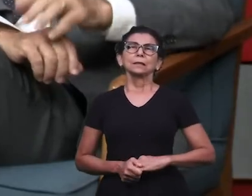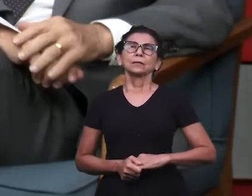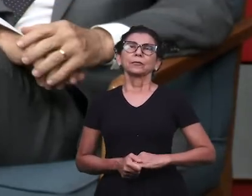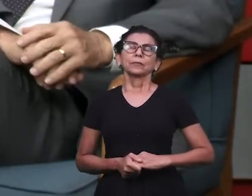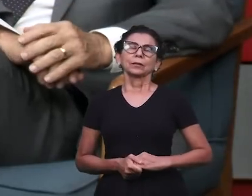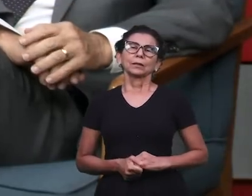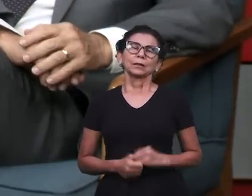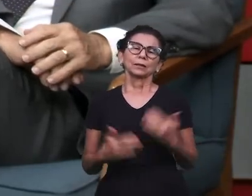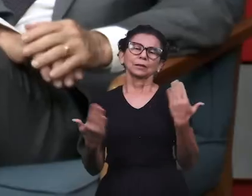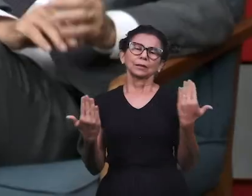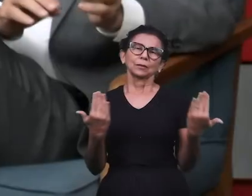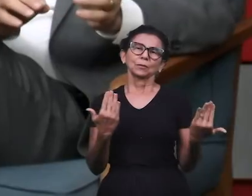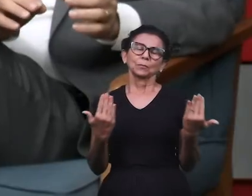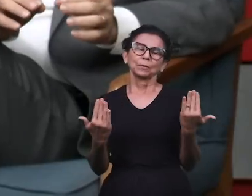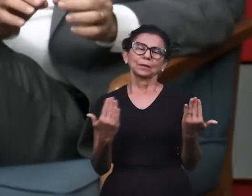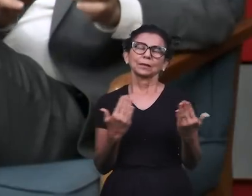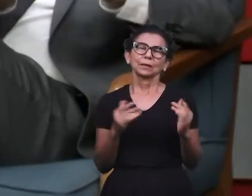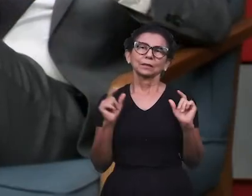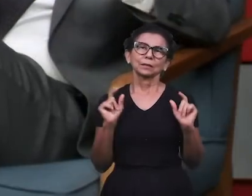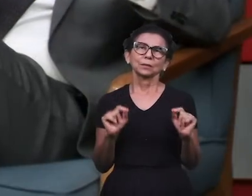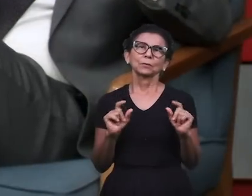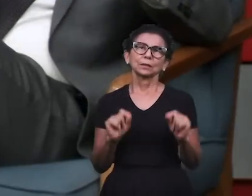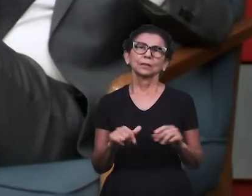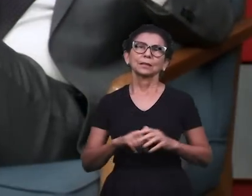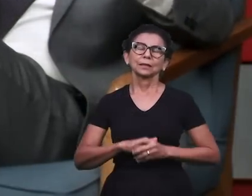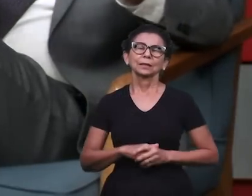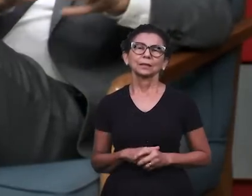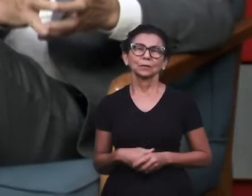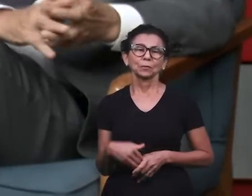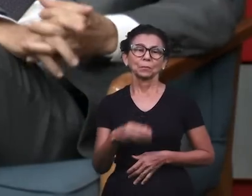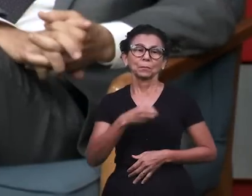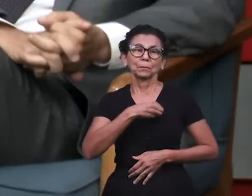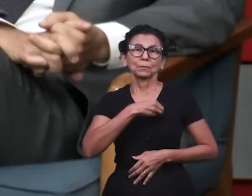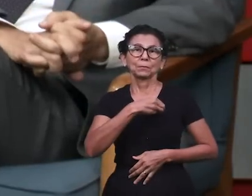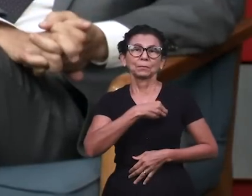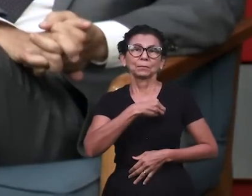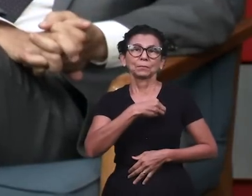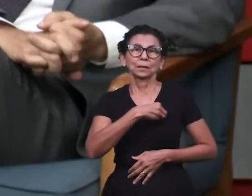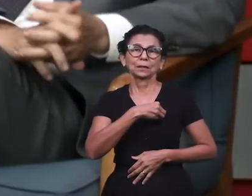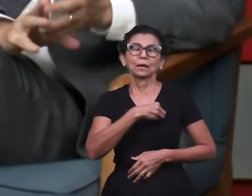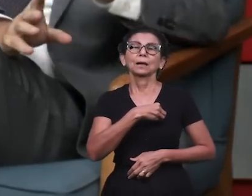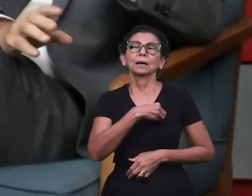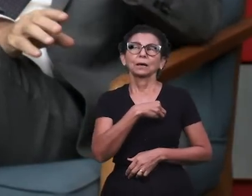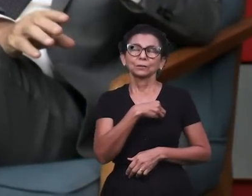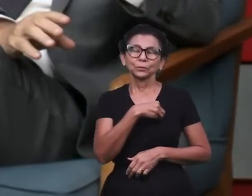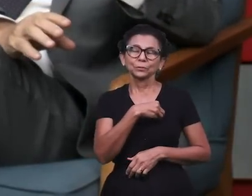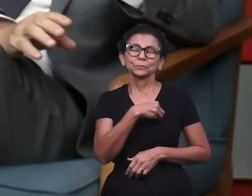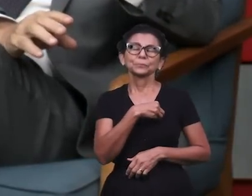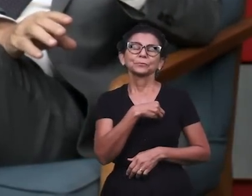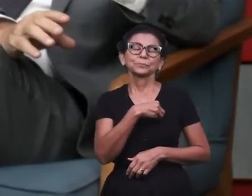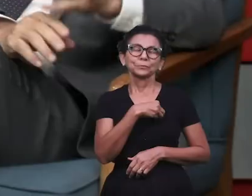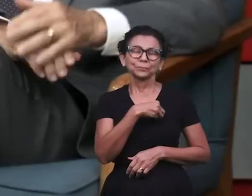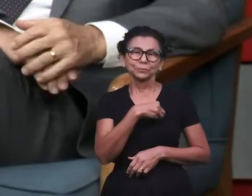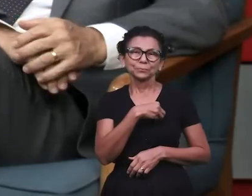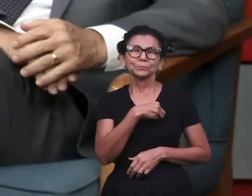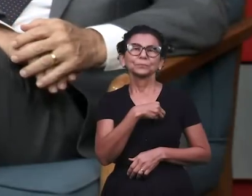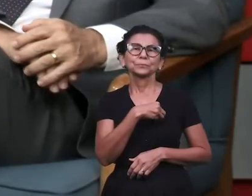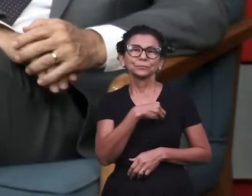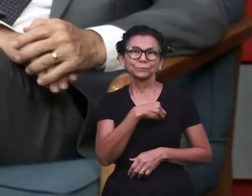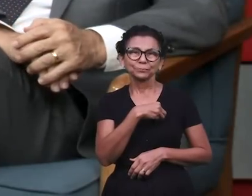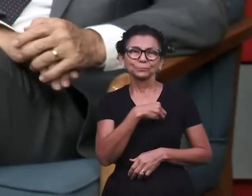que todos nós conhecemos. A lepra é tipo do pecado. O pecado na vida do